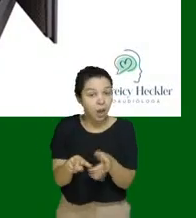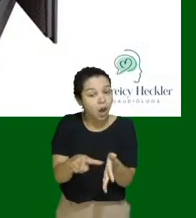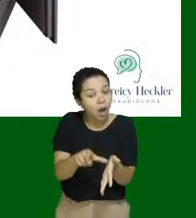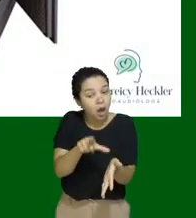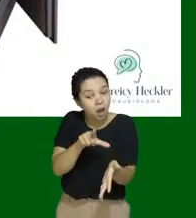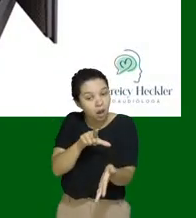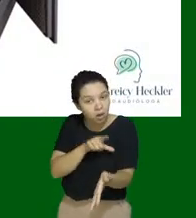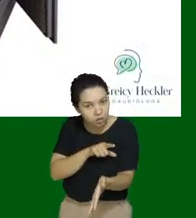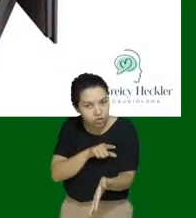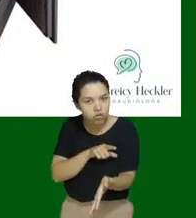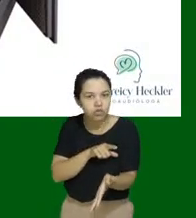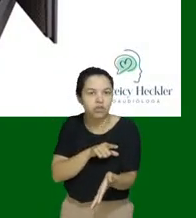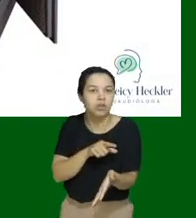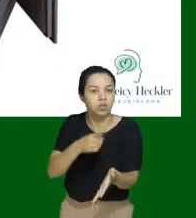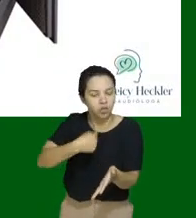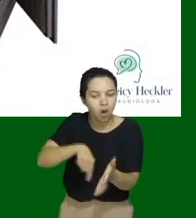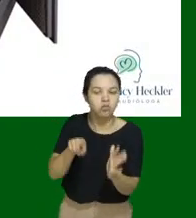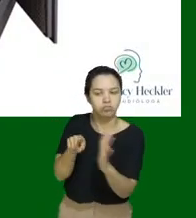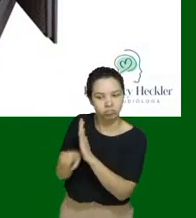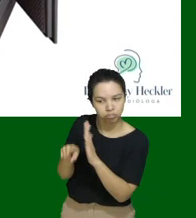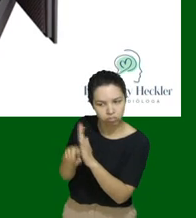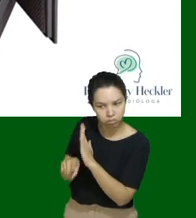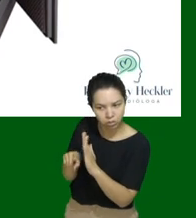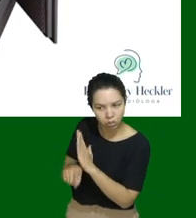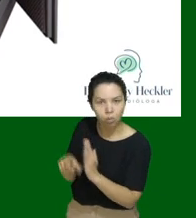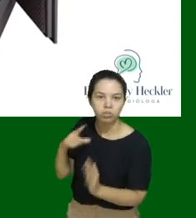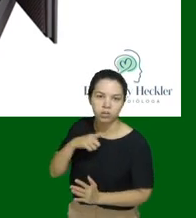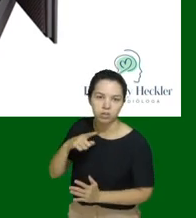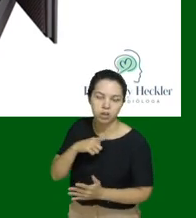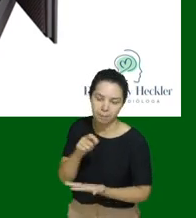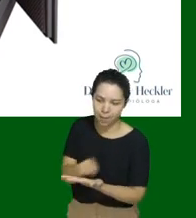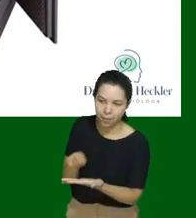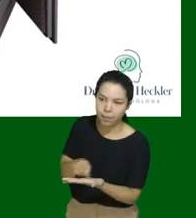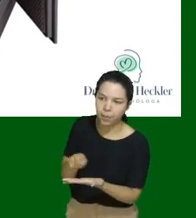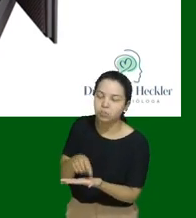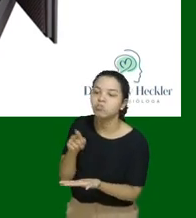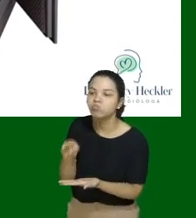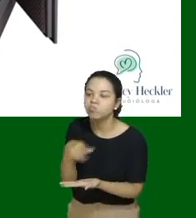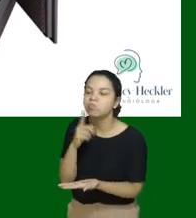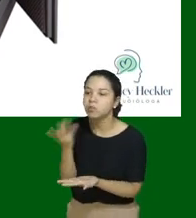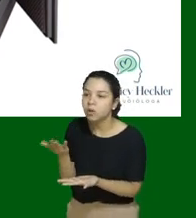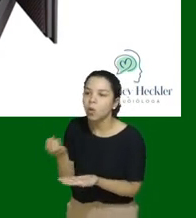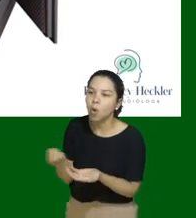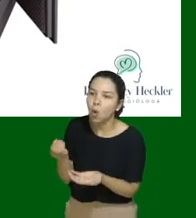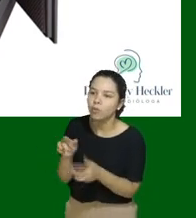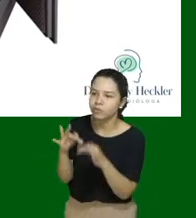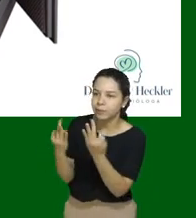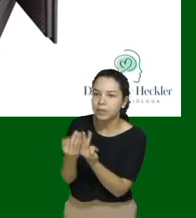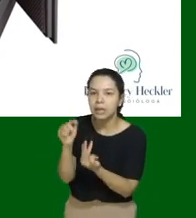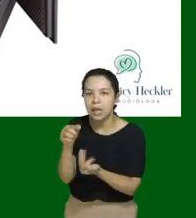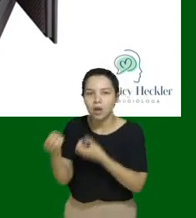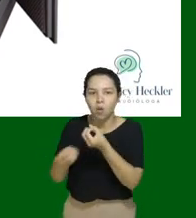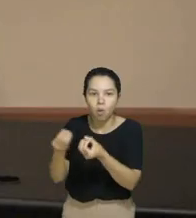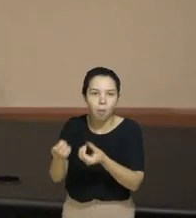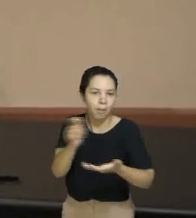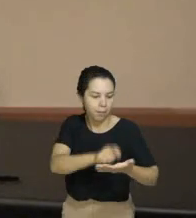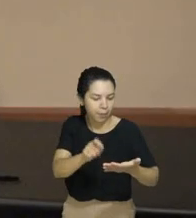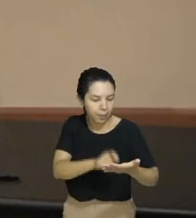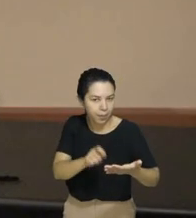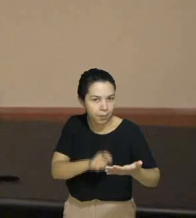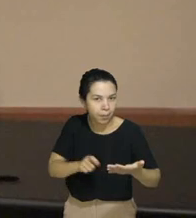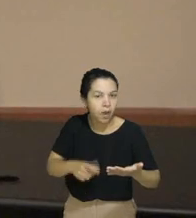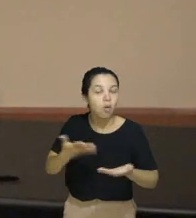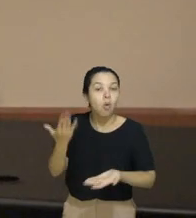lá para fazer o exame de processamento auditivo, é feita uma pesquisa, uma entrevista com a família sobre tudo. histórico da